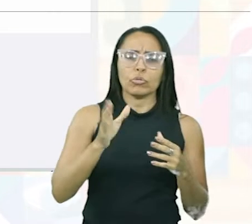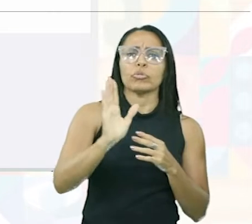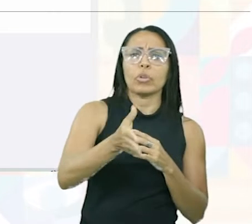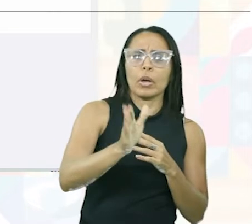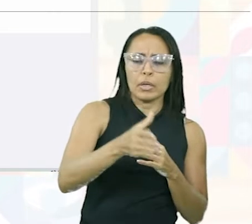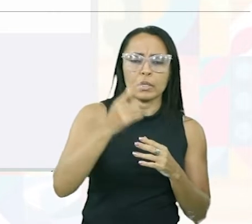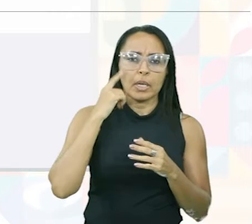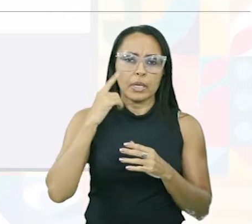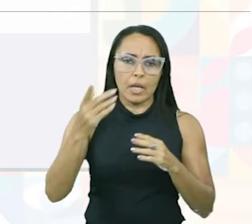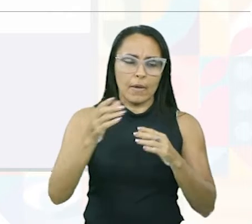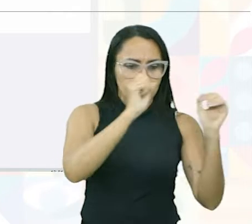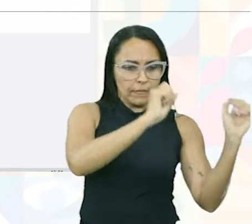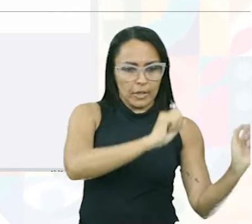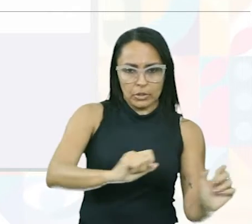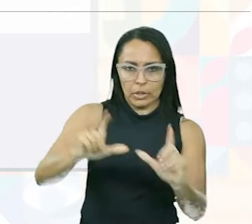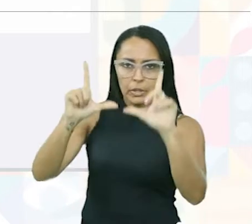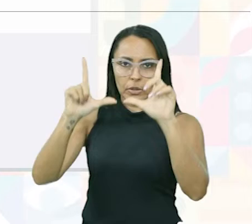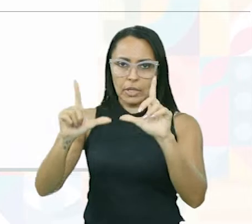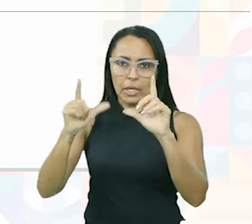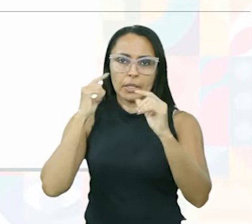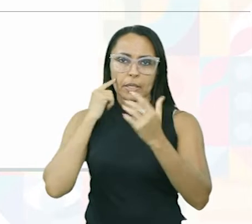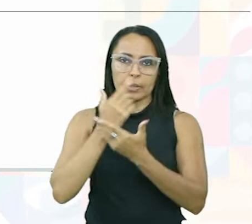serei redirecionada para a minha conta.